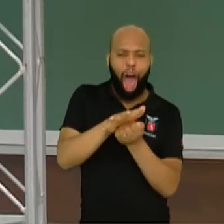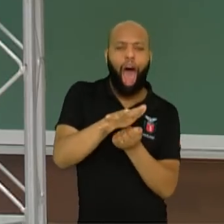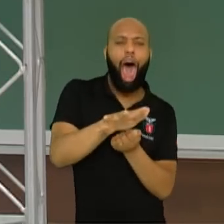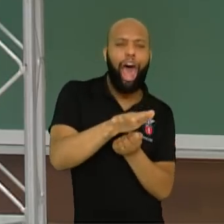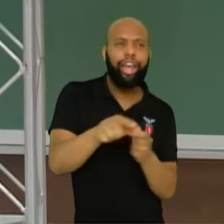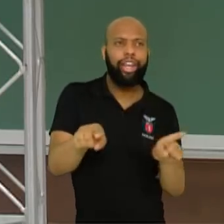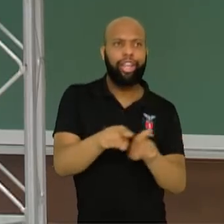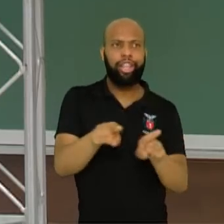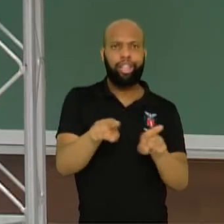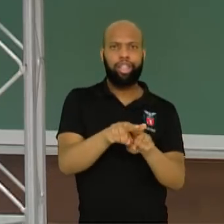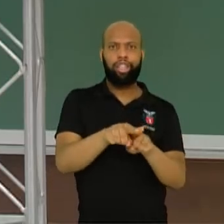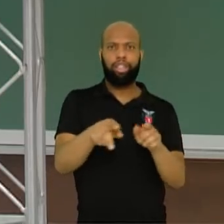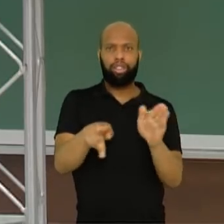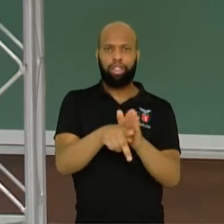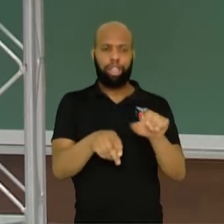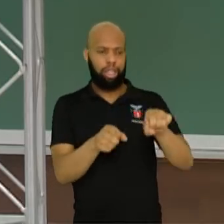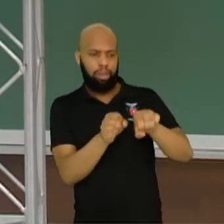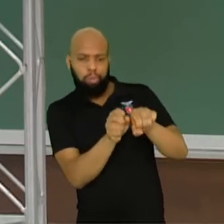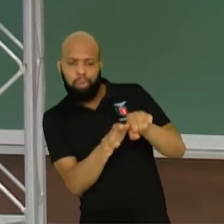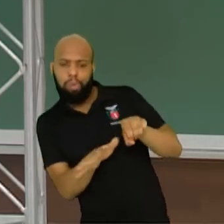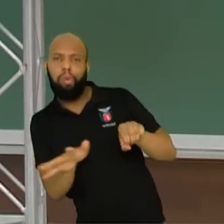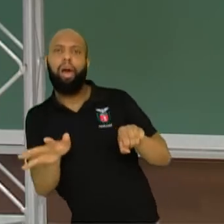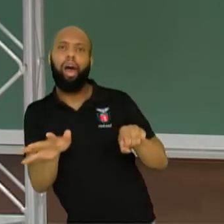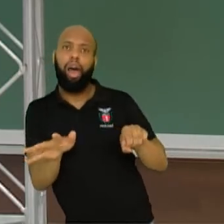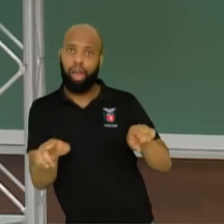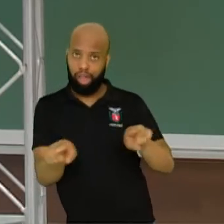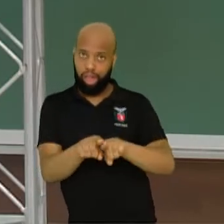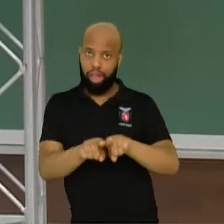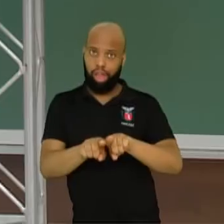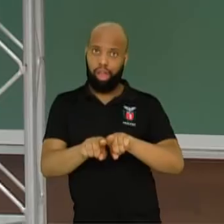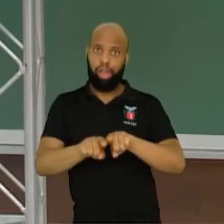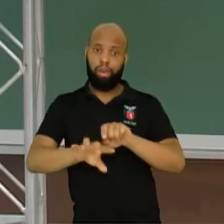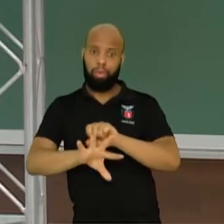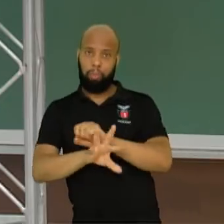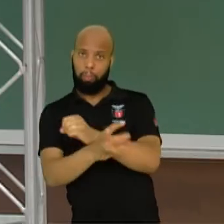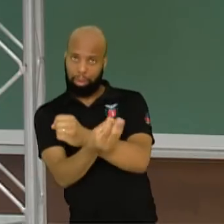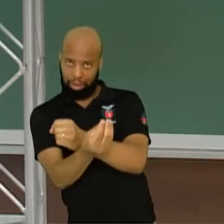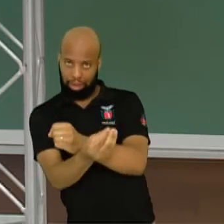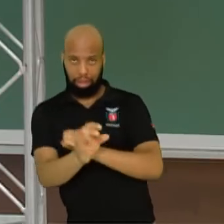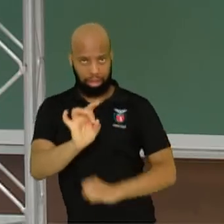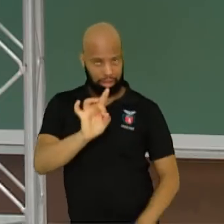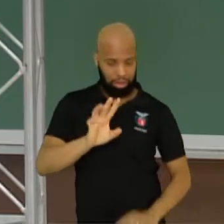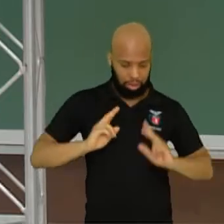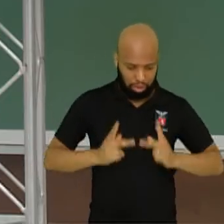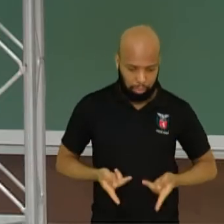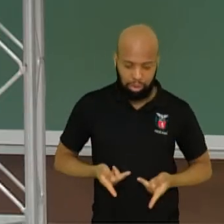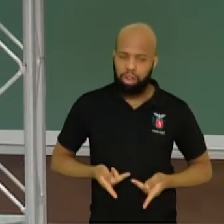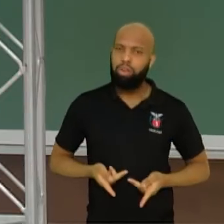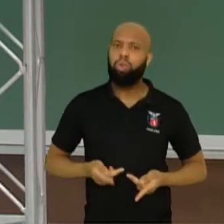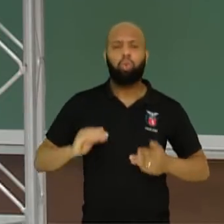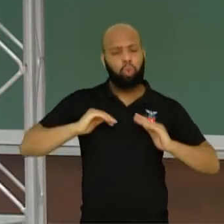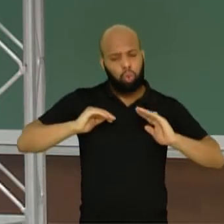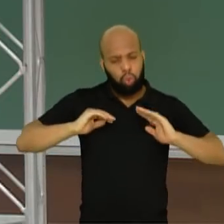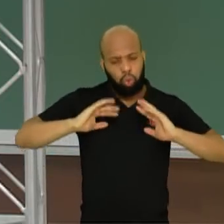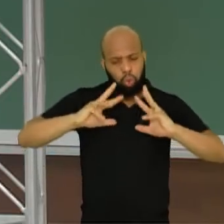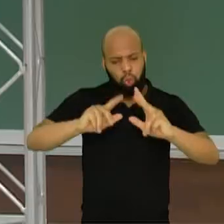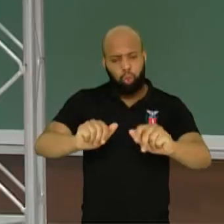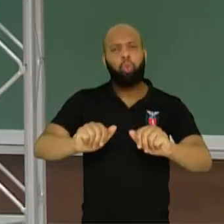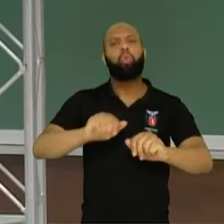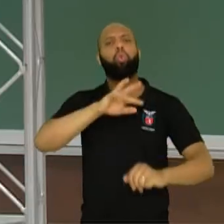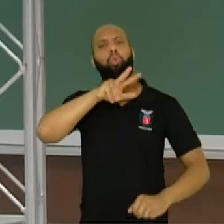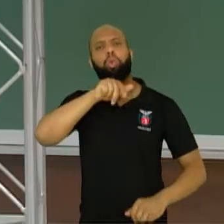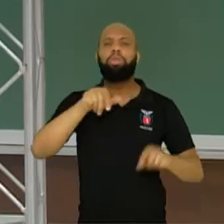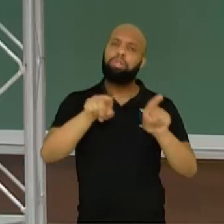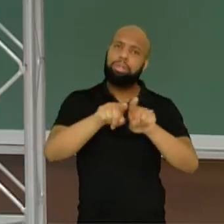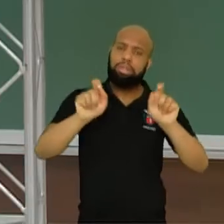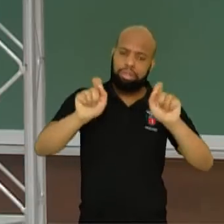gases intestinais. Não é só os seres humanos que arrotam e eliminam gases. Isso é natural do processo